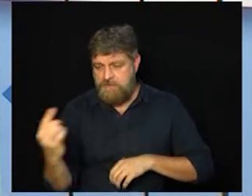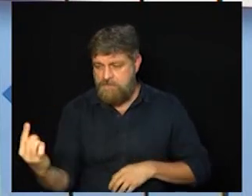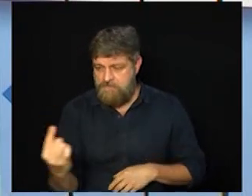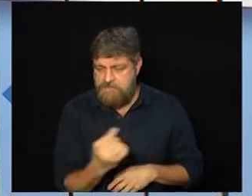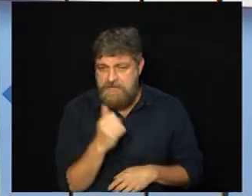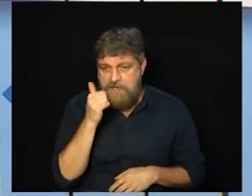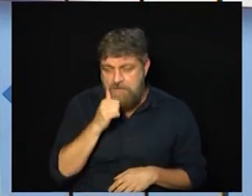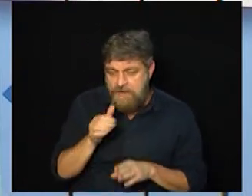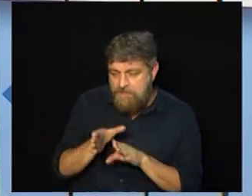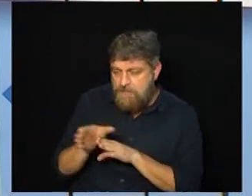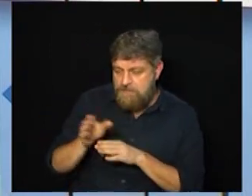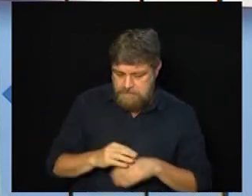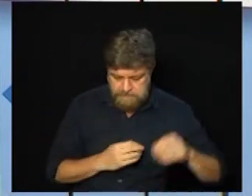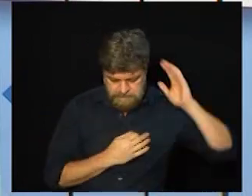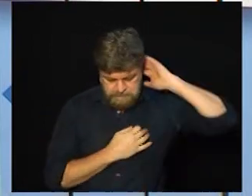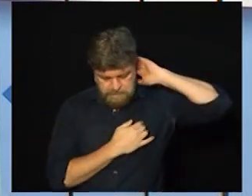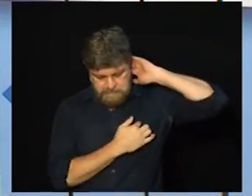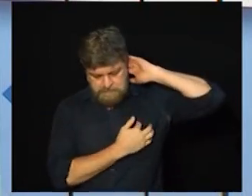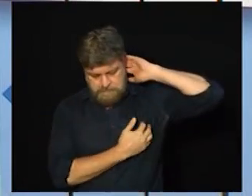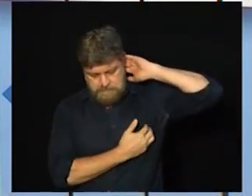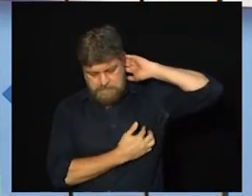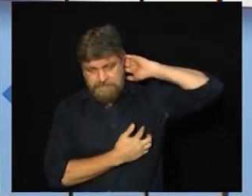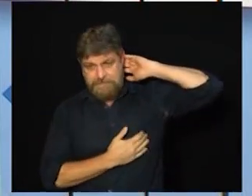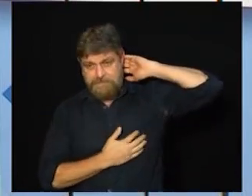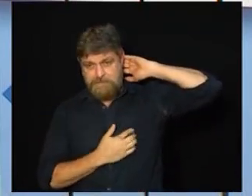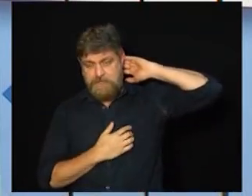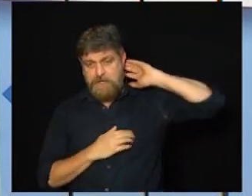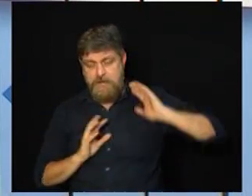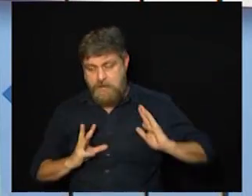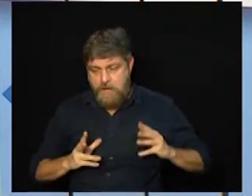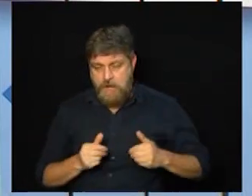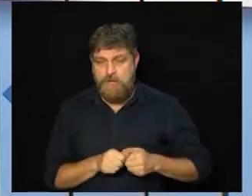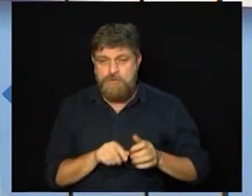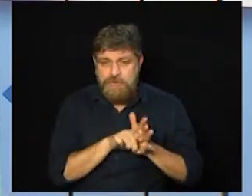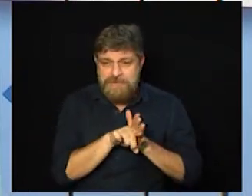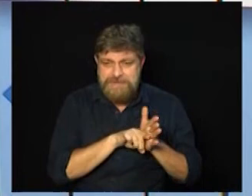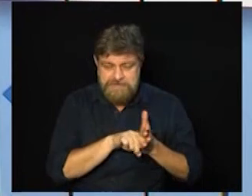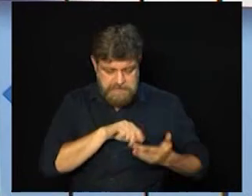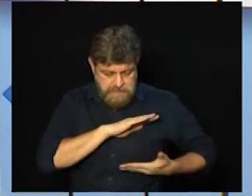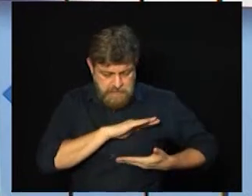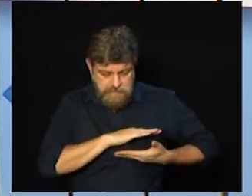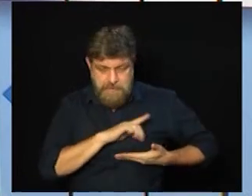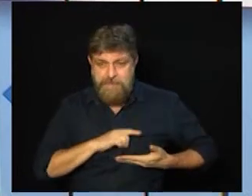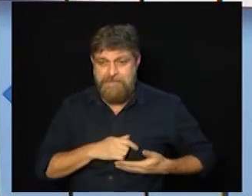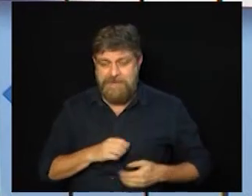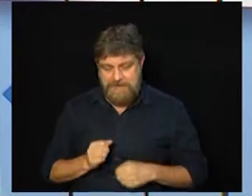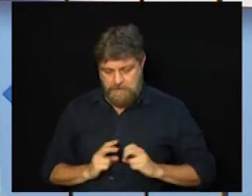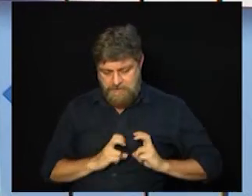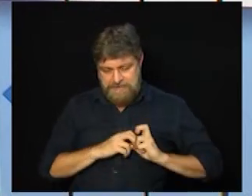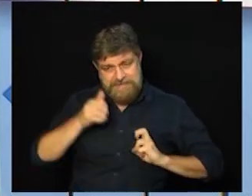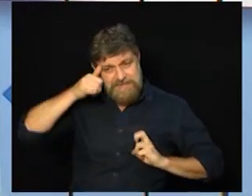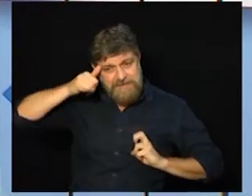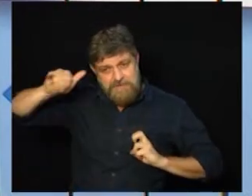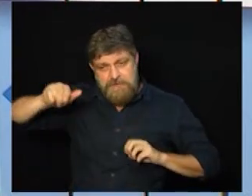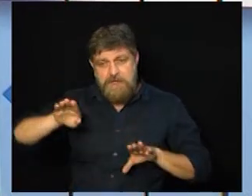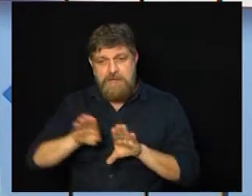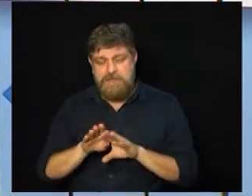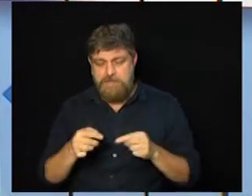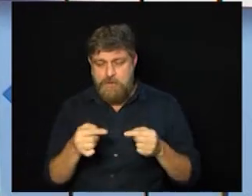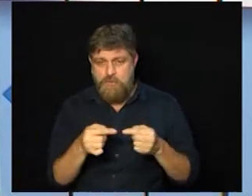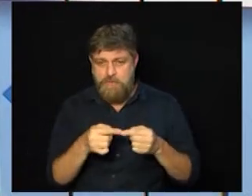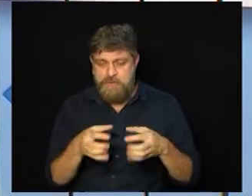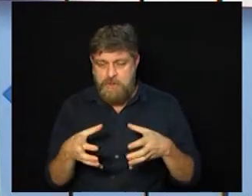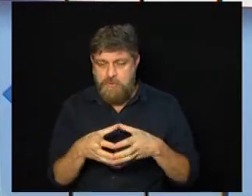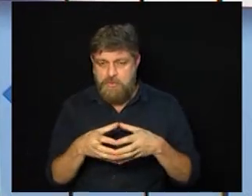sobre a importância do auto-exame e todos os exames preventivos em relação a doença e ainda de acordo com o movimento